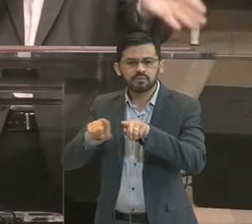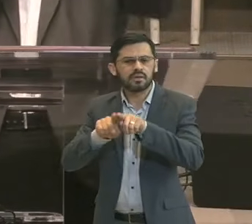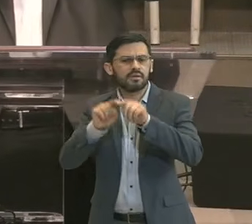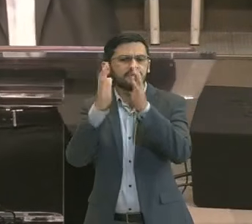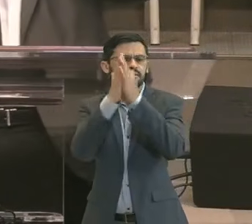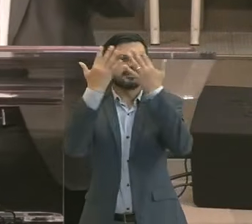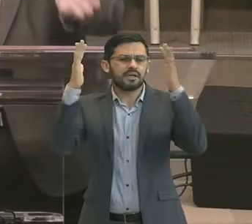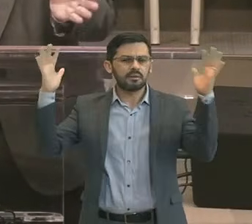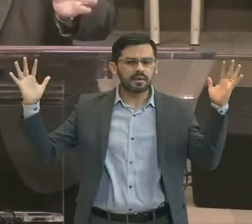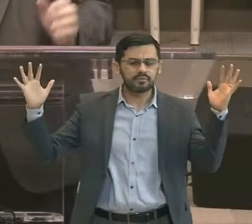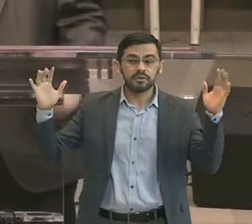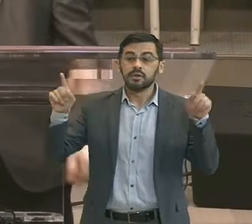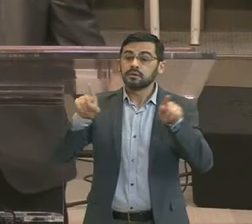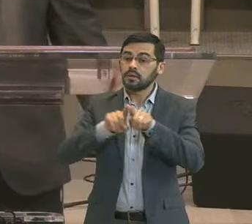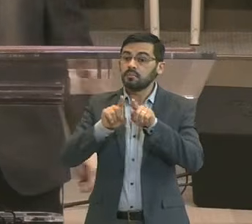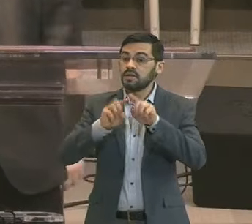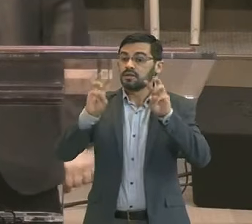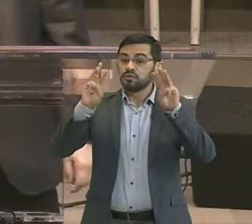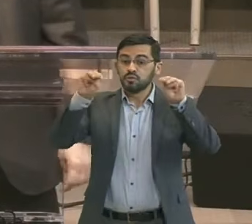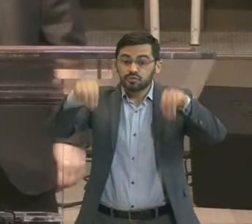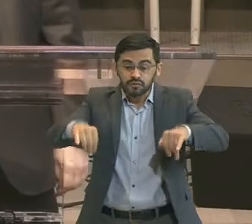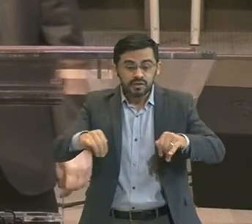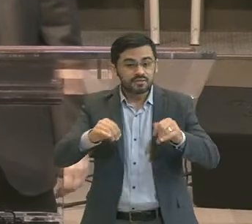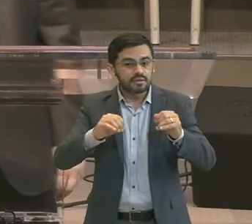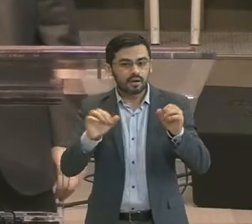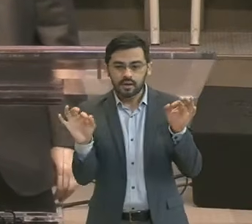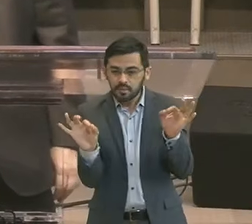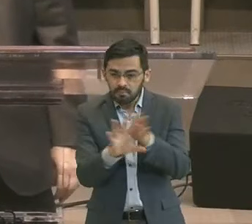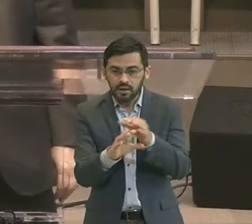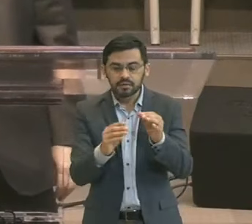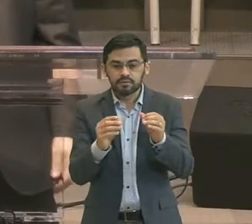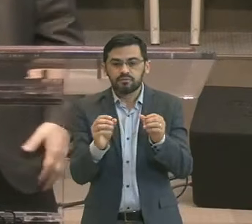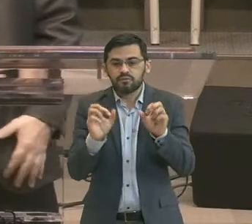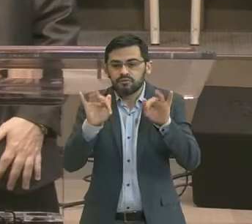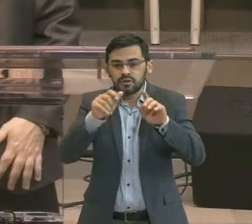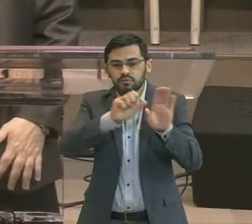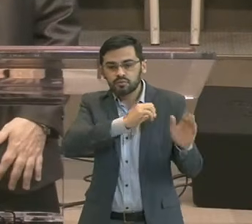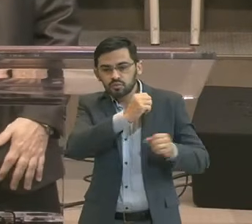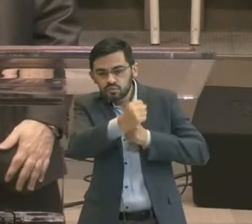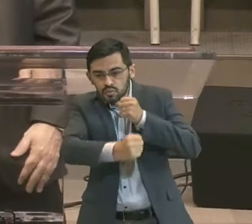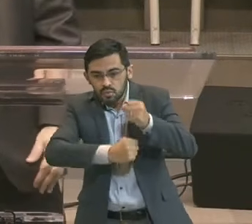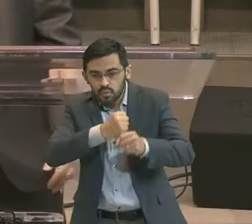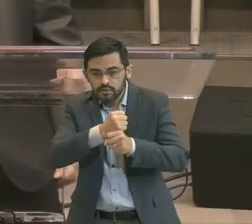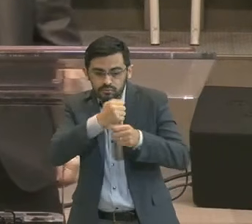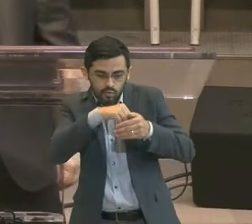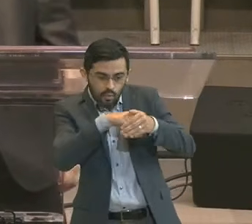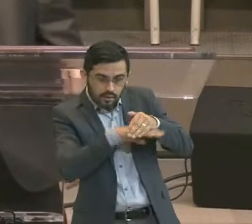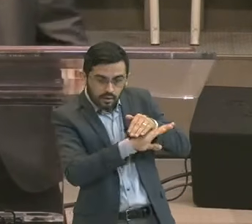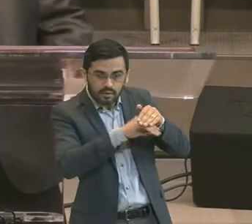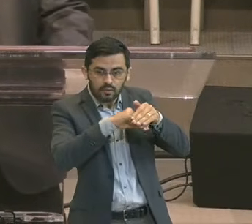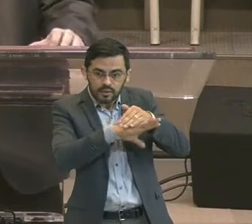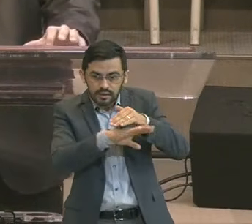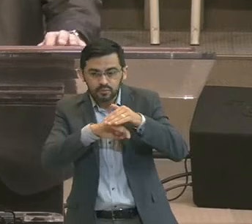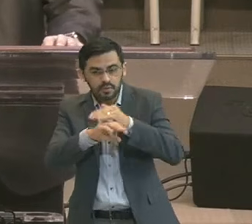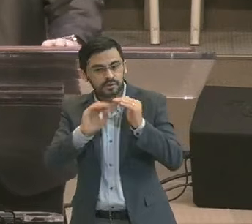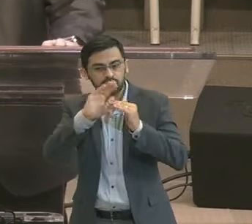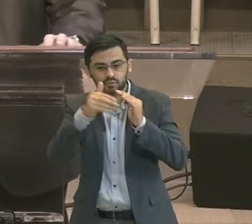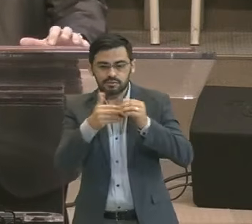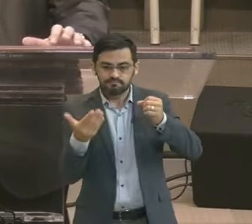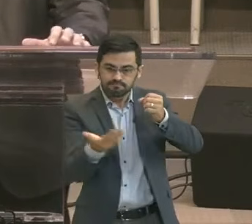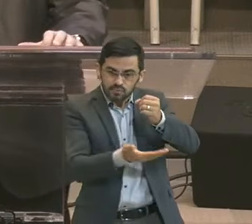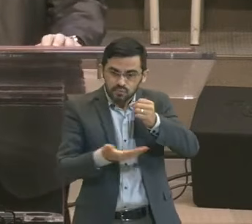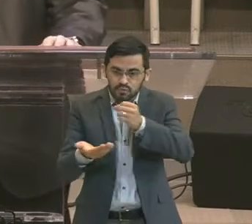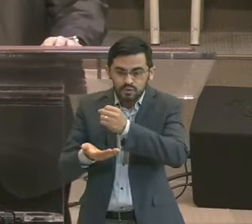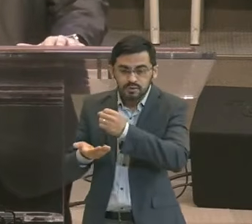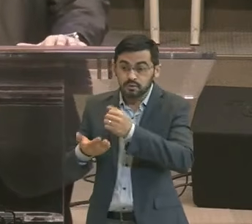a festa do encerramento da colheita, quando no final do ano vocês armazenarem as colheitas.